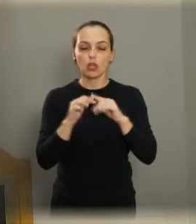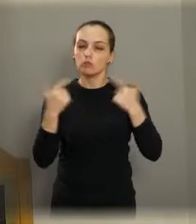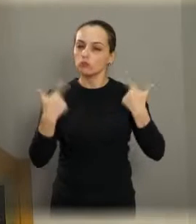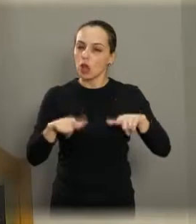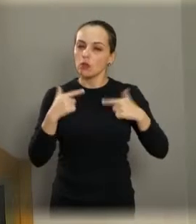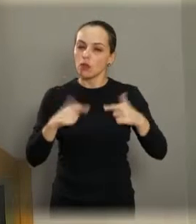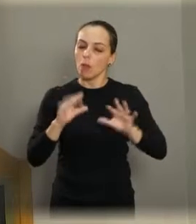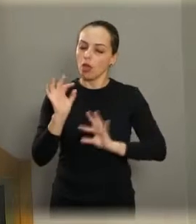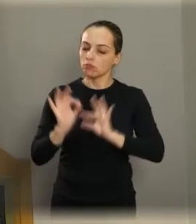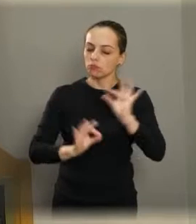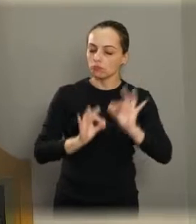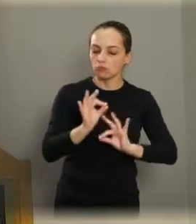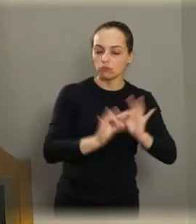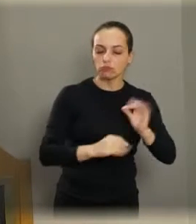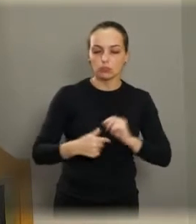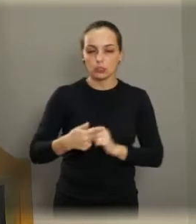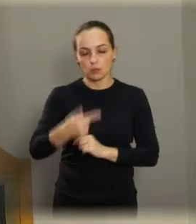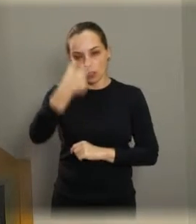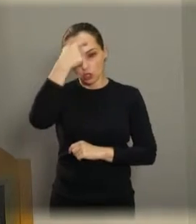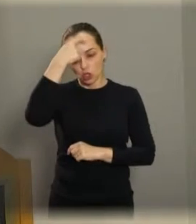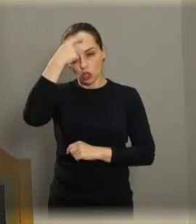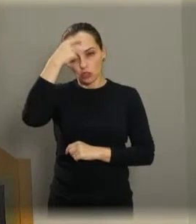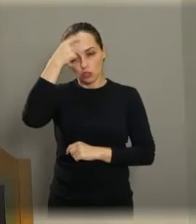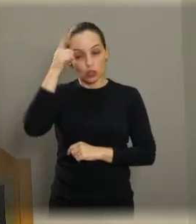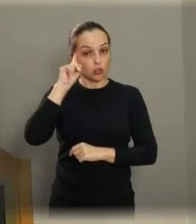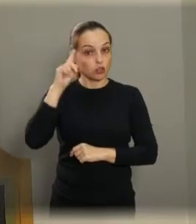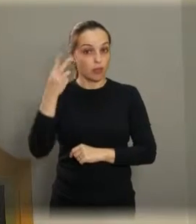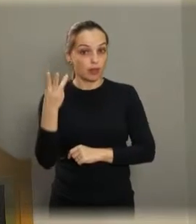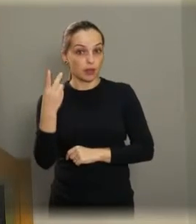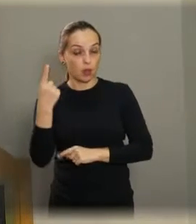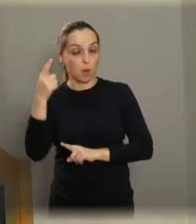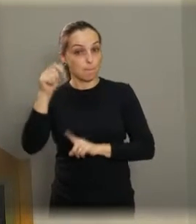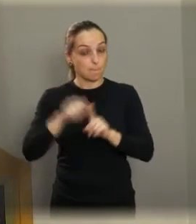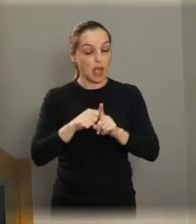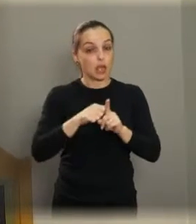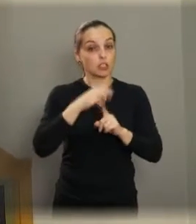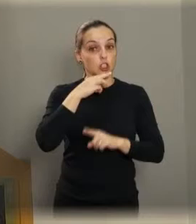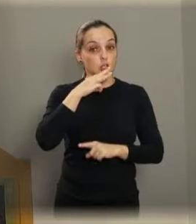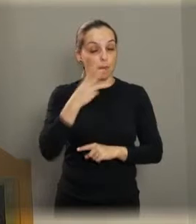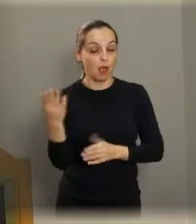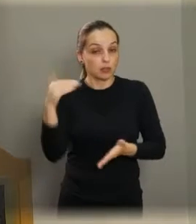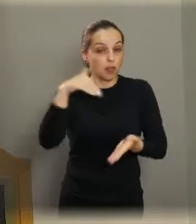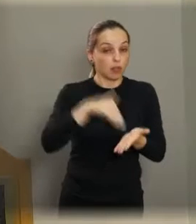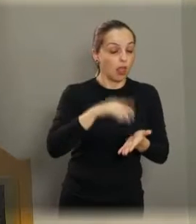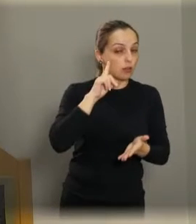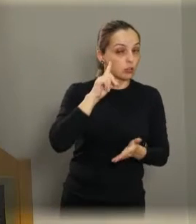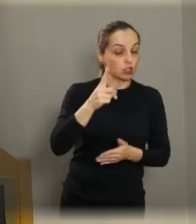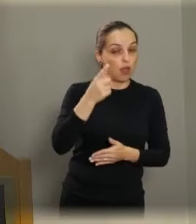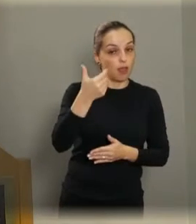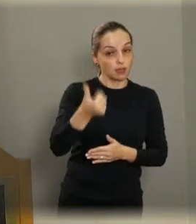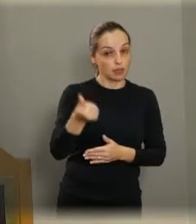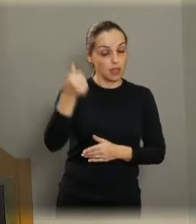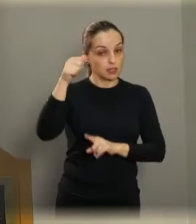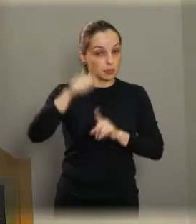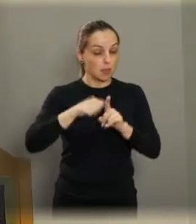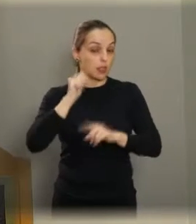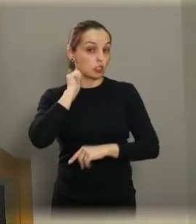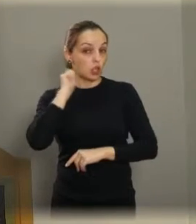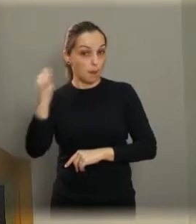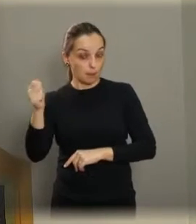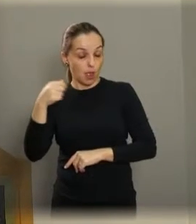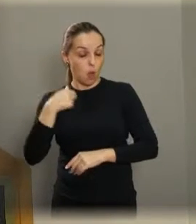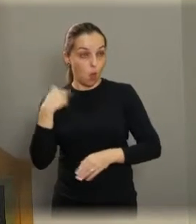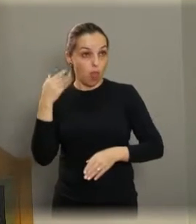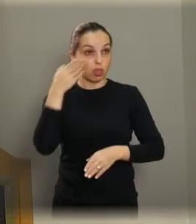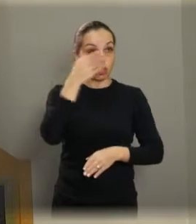a semana de conscientização que vai acontecer do dia Trinta e Um de Março ao dia seis de Abril inclusive na sexta-feira